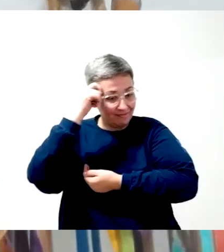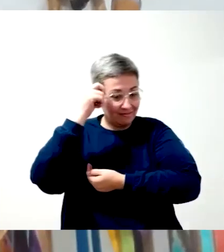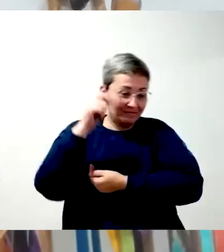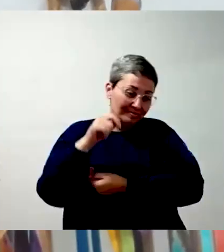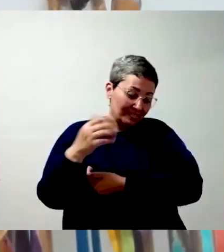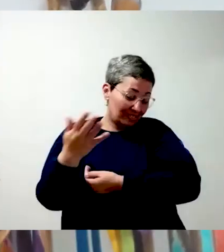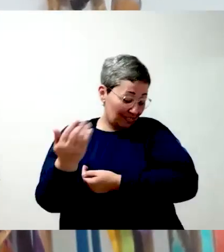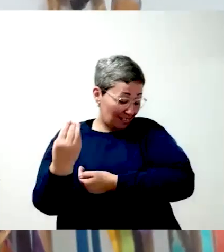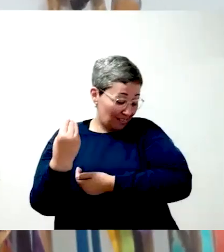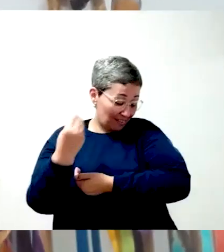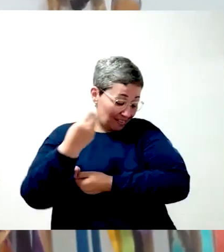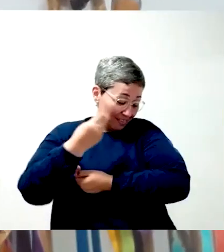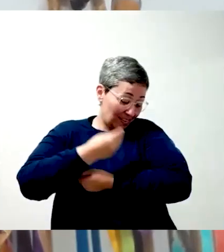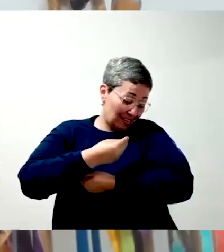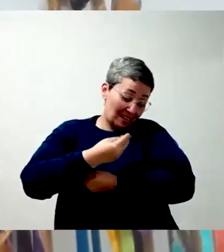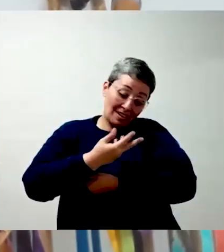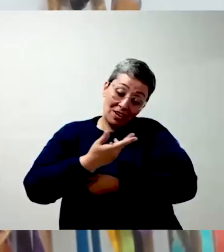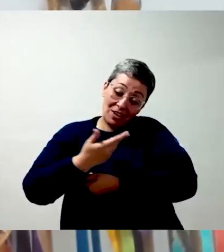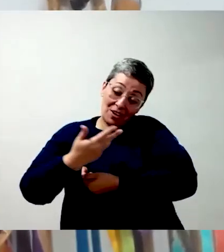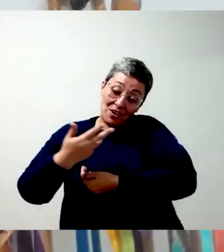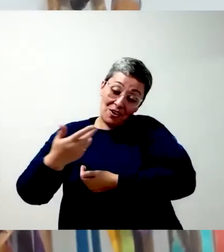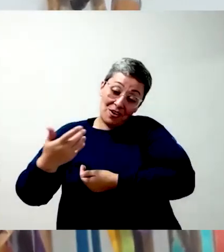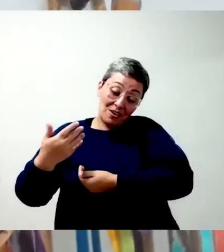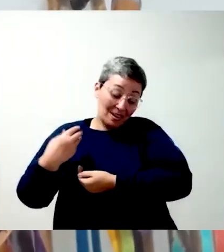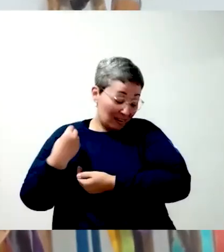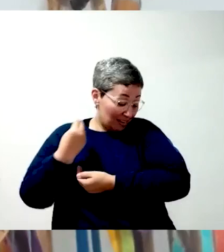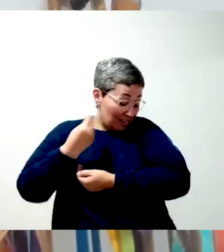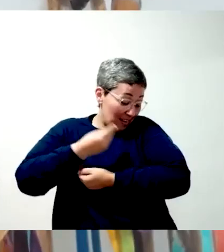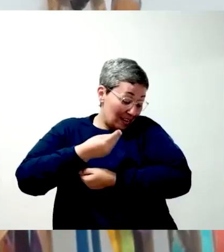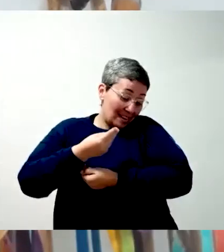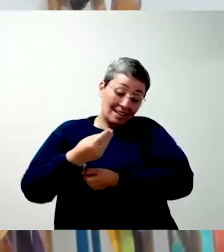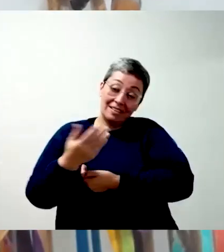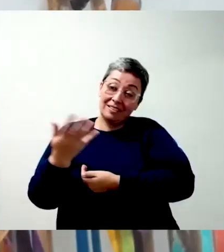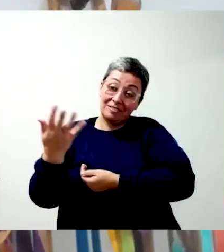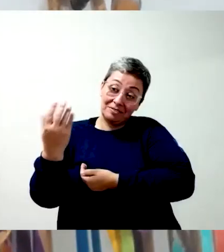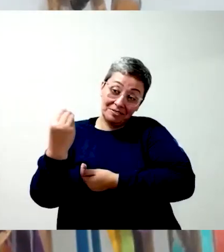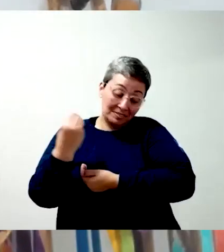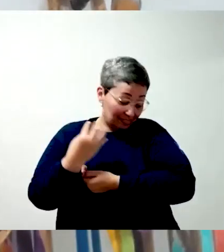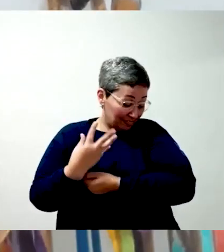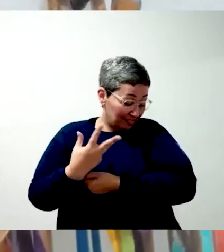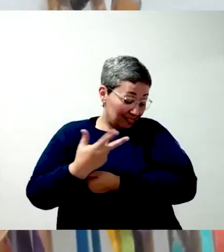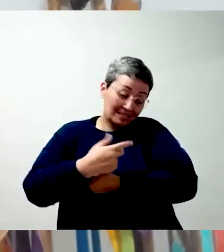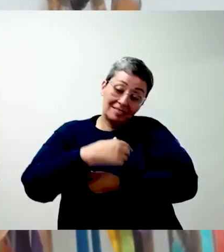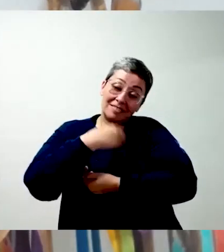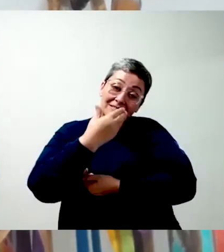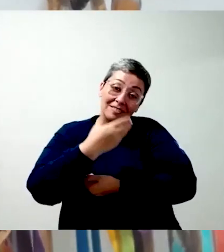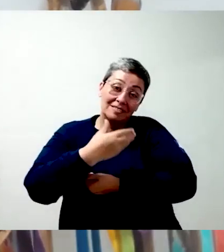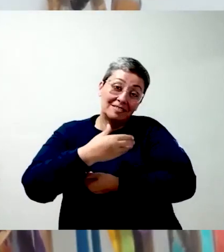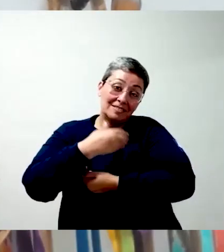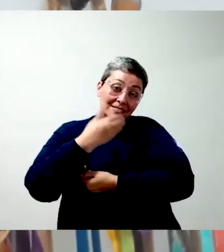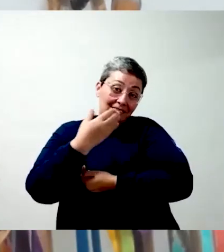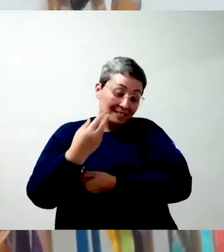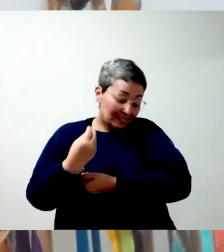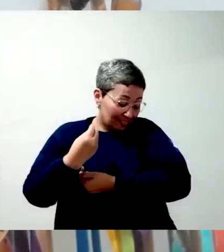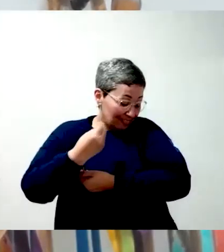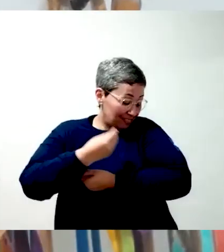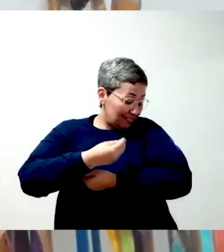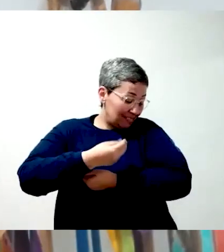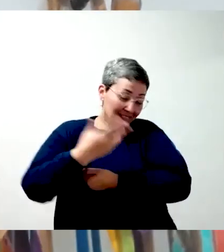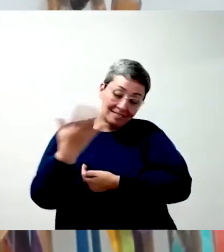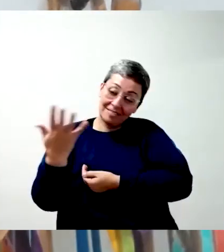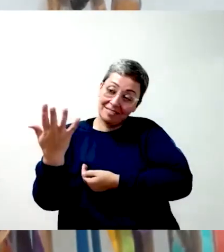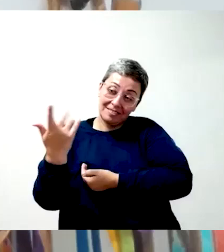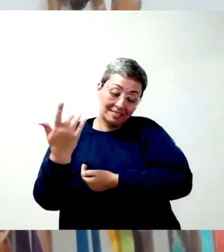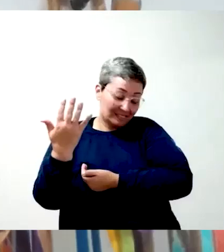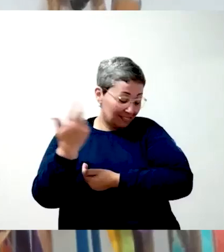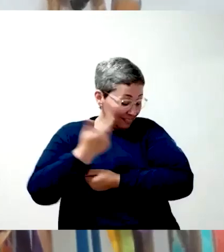negrito. Te va a traer codornices para ti, te va a traer ricas frutas para ti,